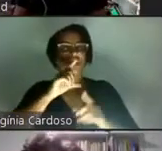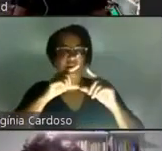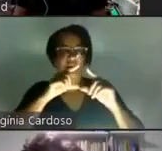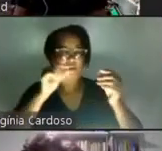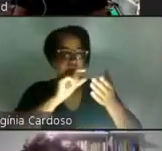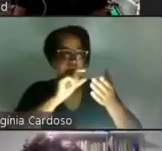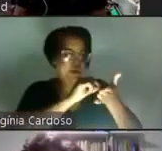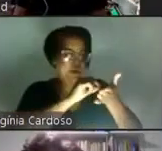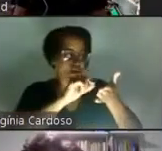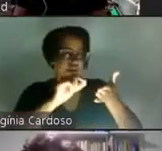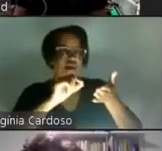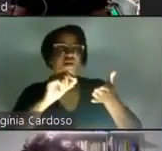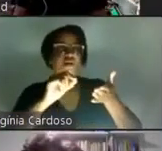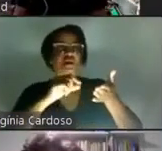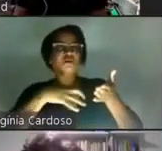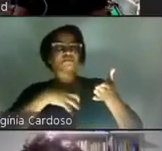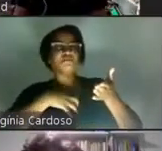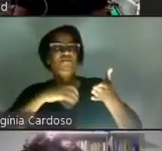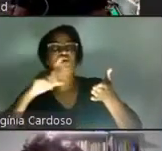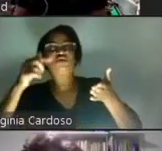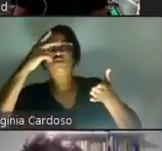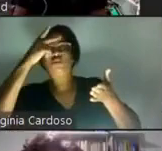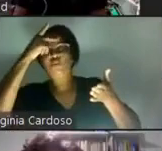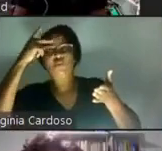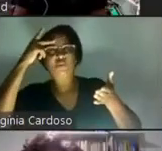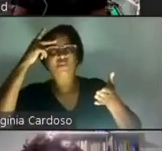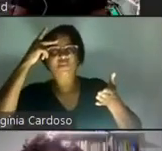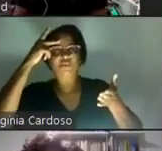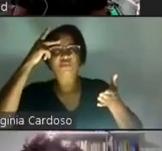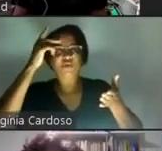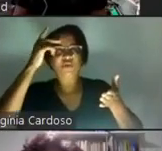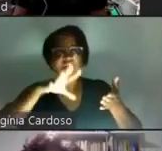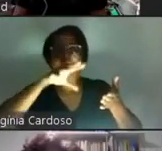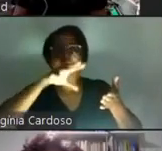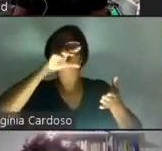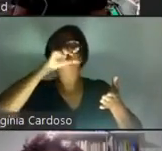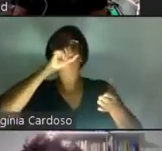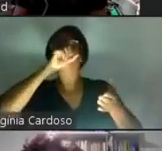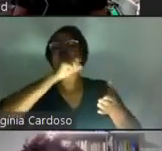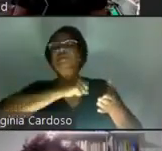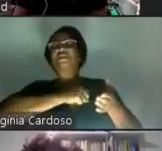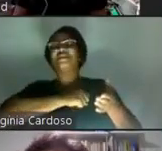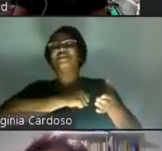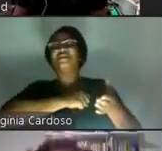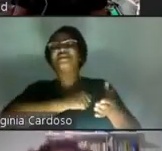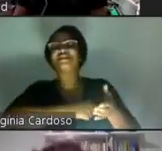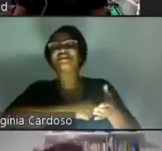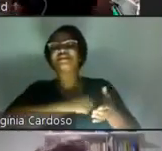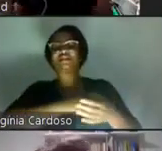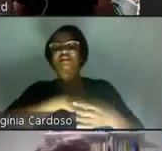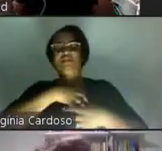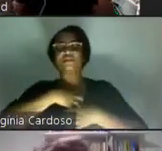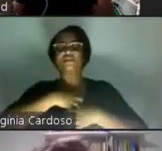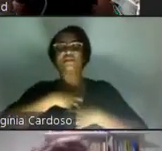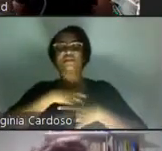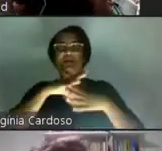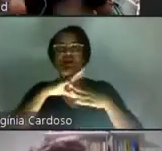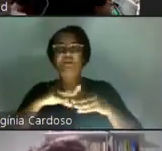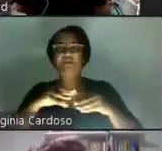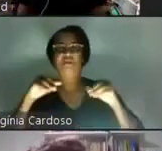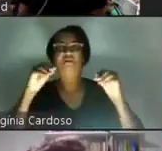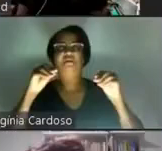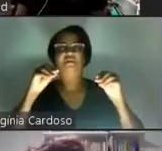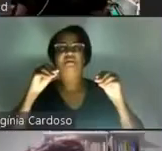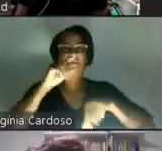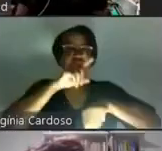de outro alguém que fica gastando cheiro quando a saudade lhe vem. E aí, nesse tempo de tanta saudade,